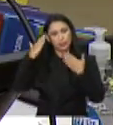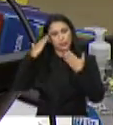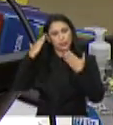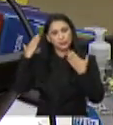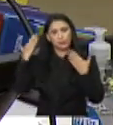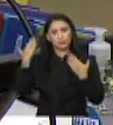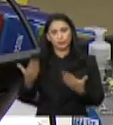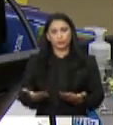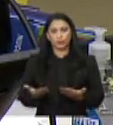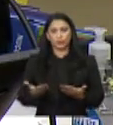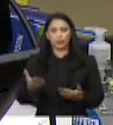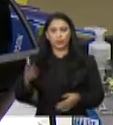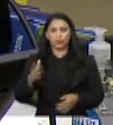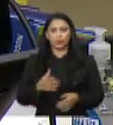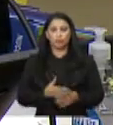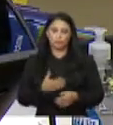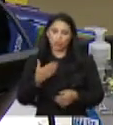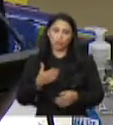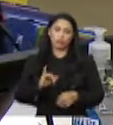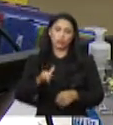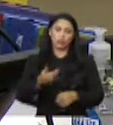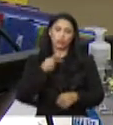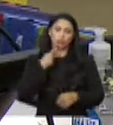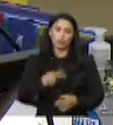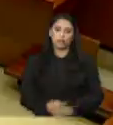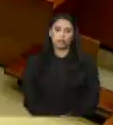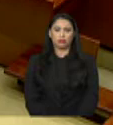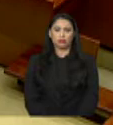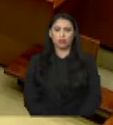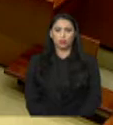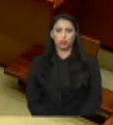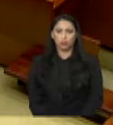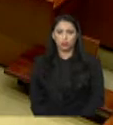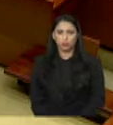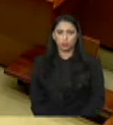agradecido pela concessão da palavra senhor presidente